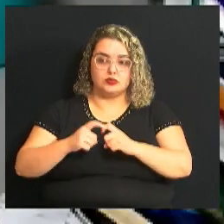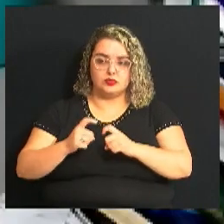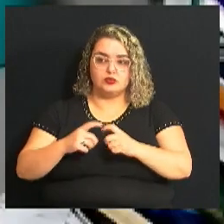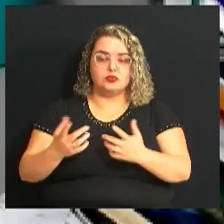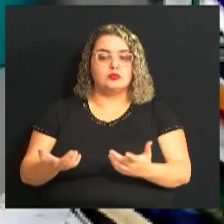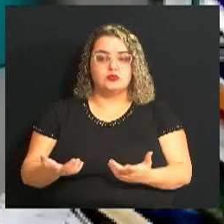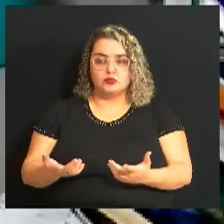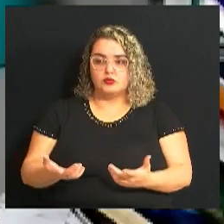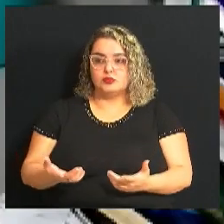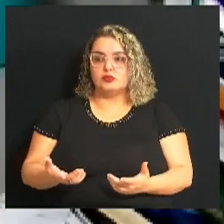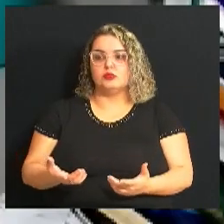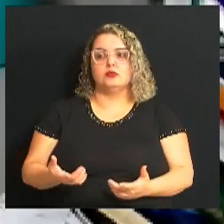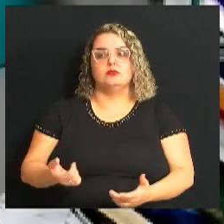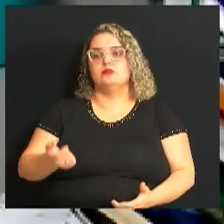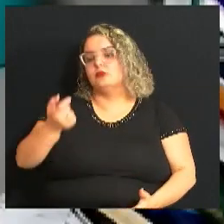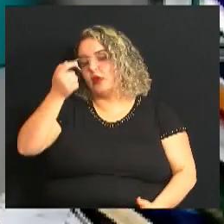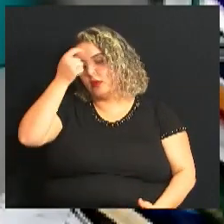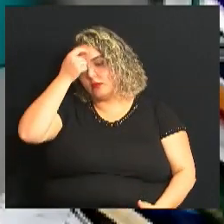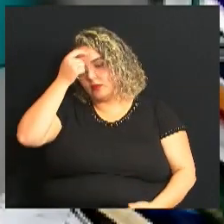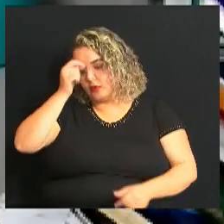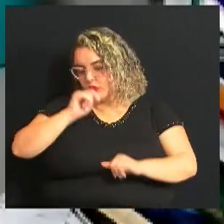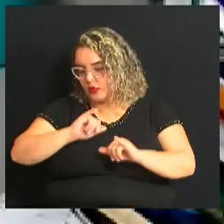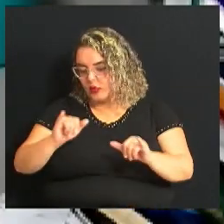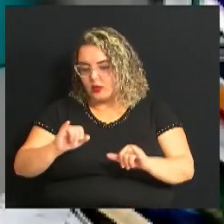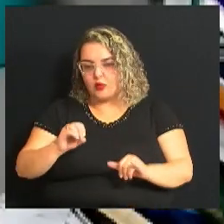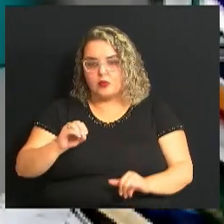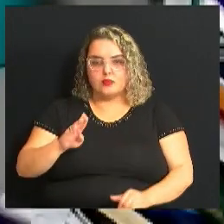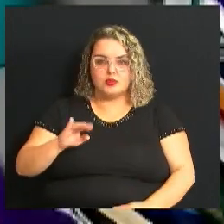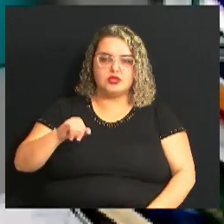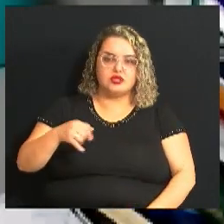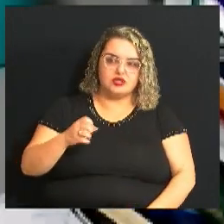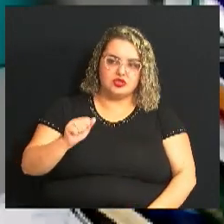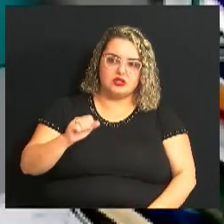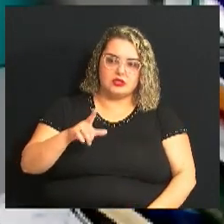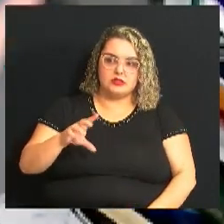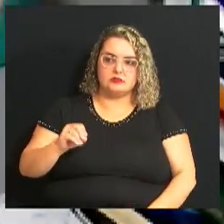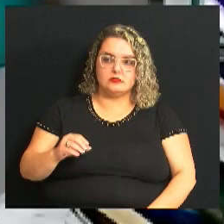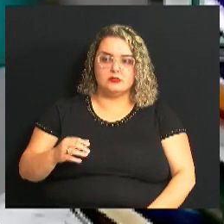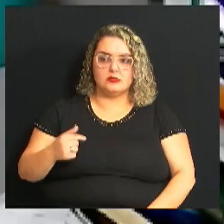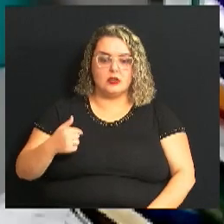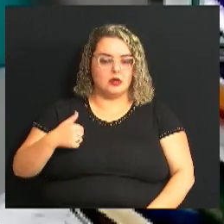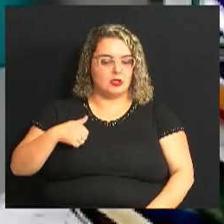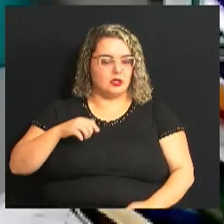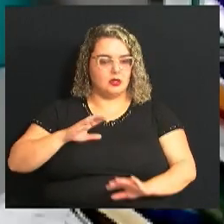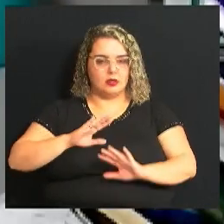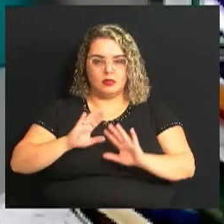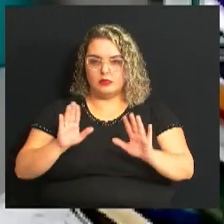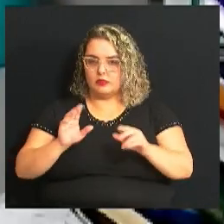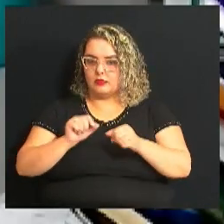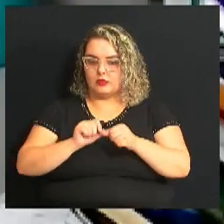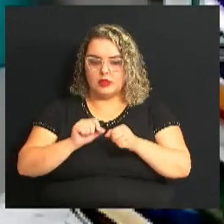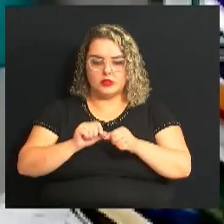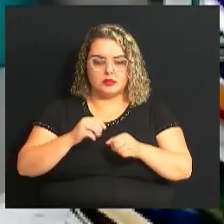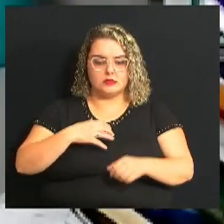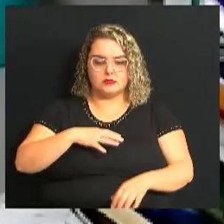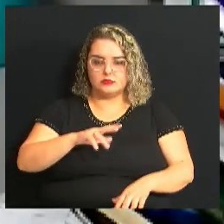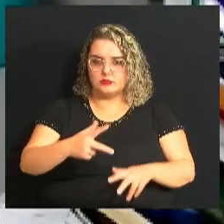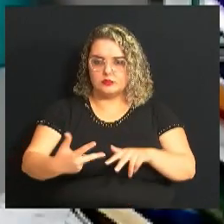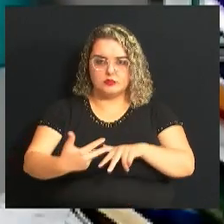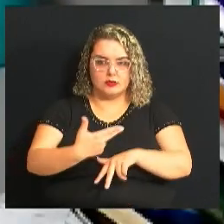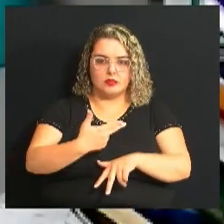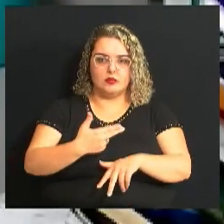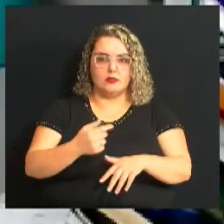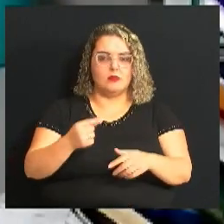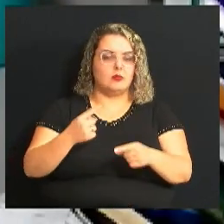objeção de consciência e tudo mais, em que ele pode dizer, olha, não, eu não realizo esse procedimento por determinada